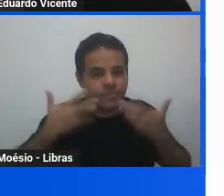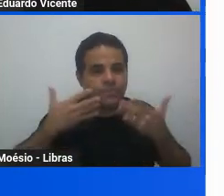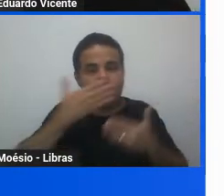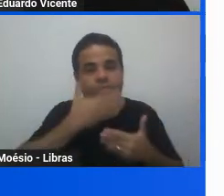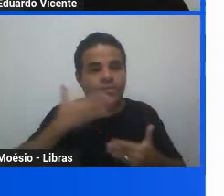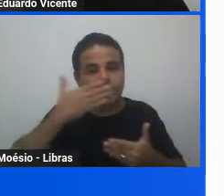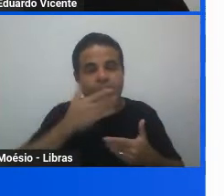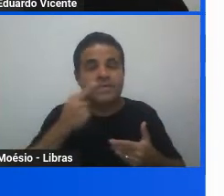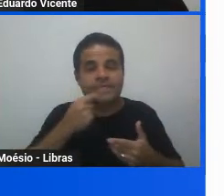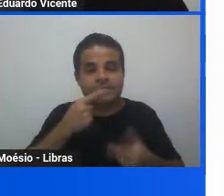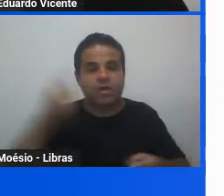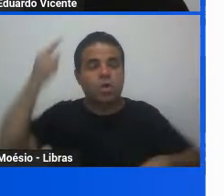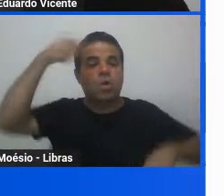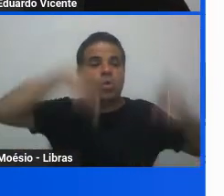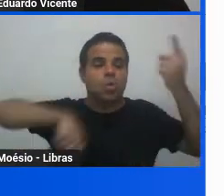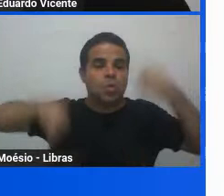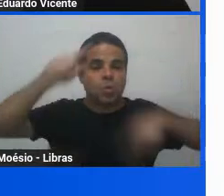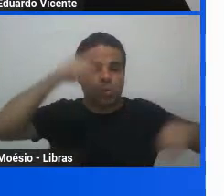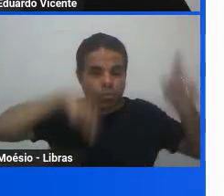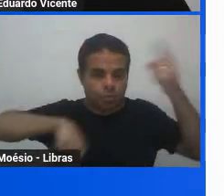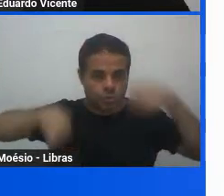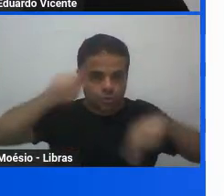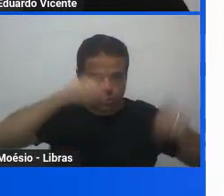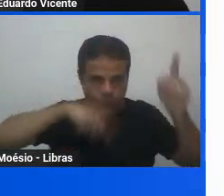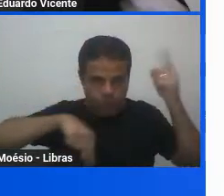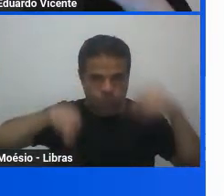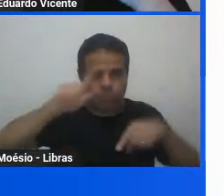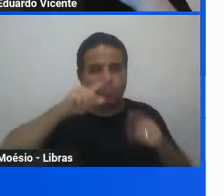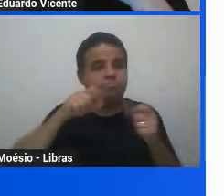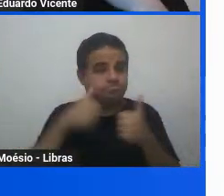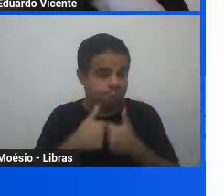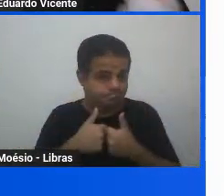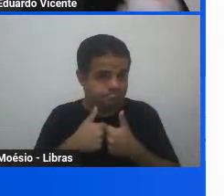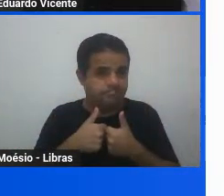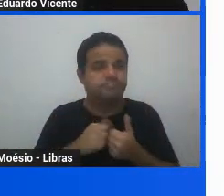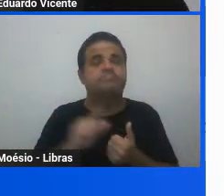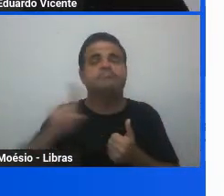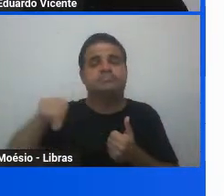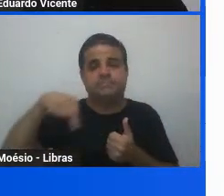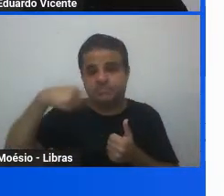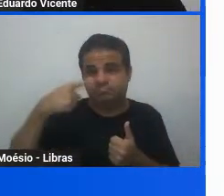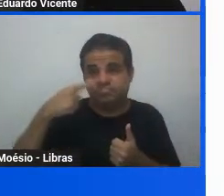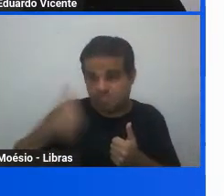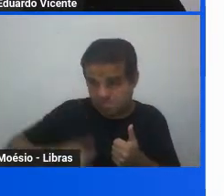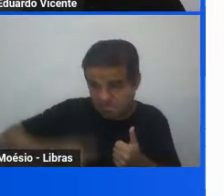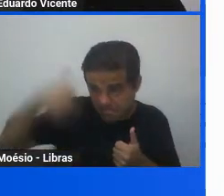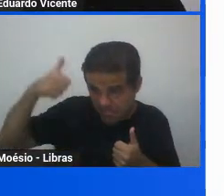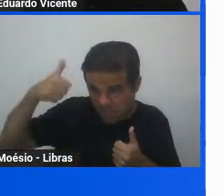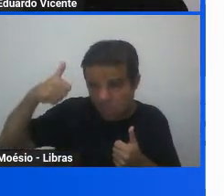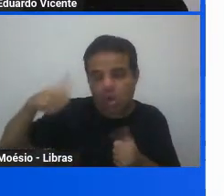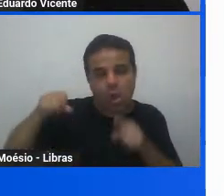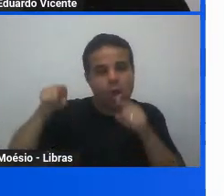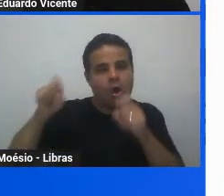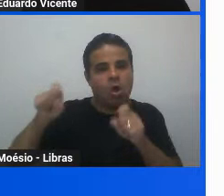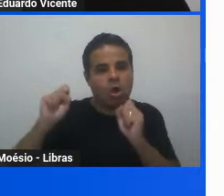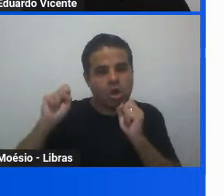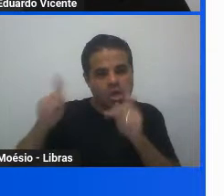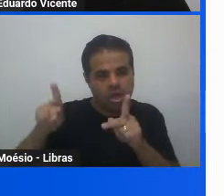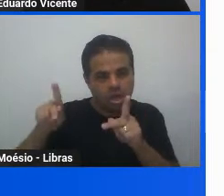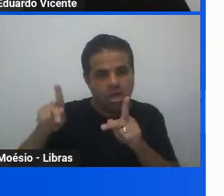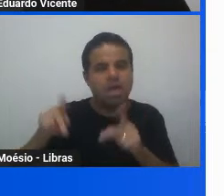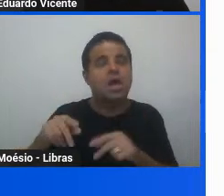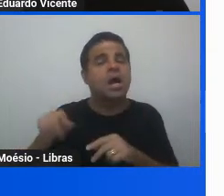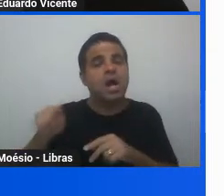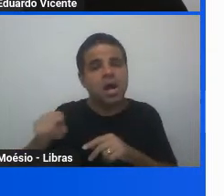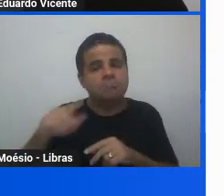sangue para ele. Vou repetir depois que ele estiver melhor, tudo, novamente a glicemia capilar,